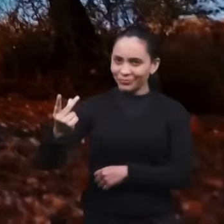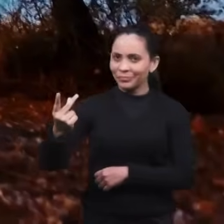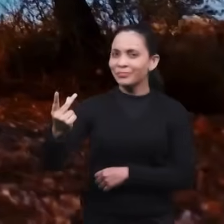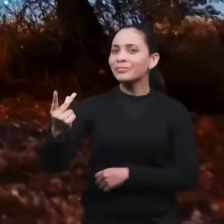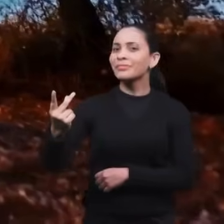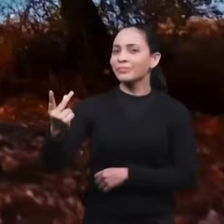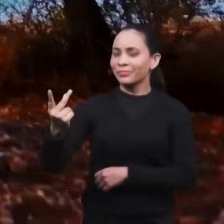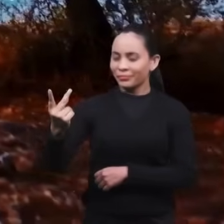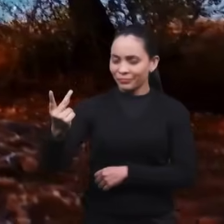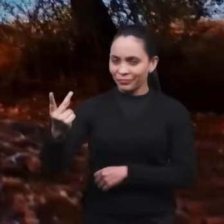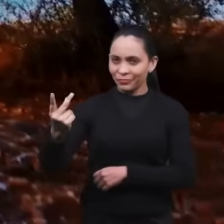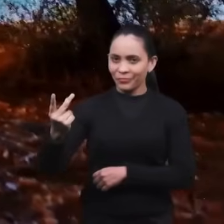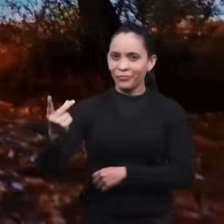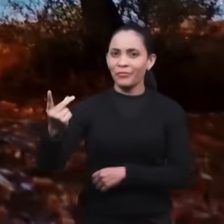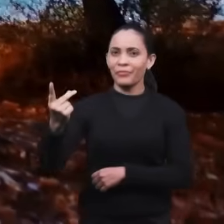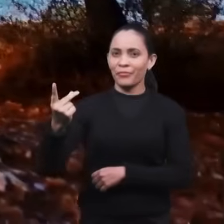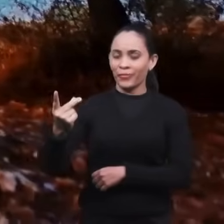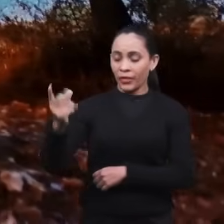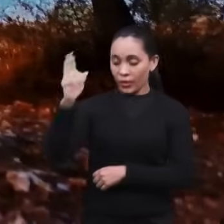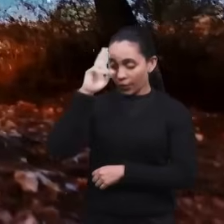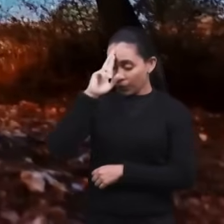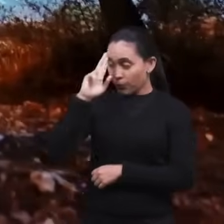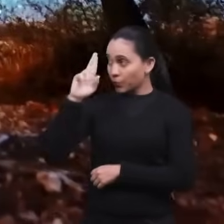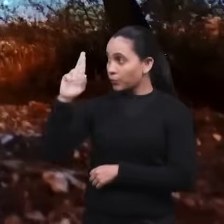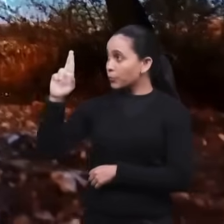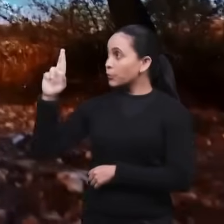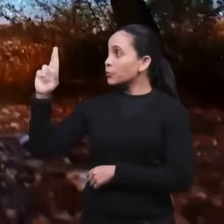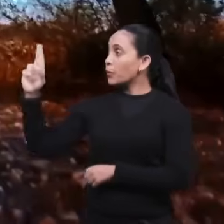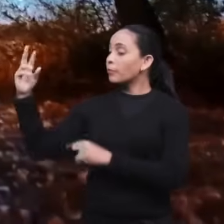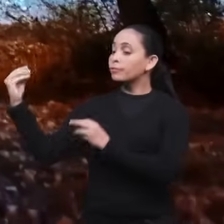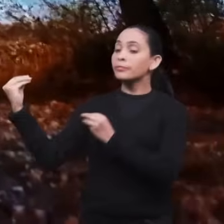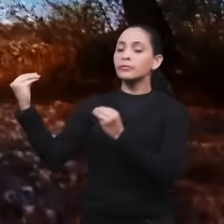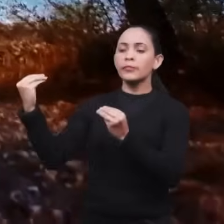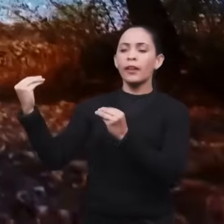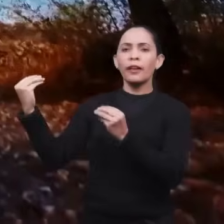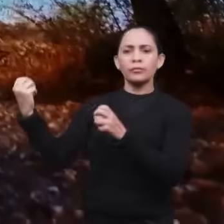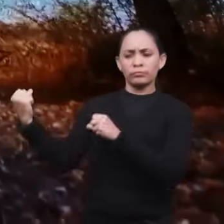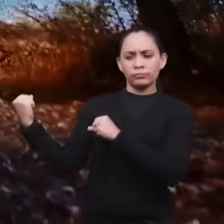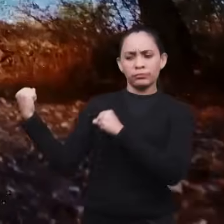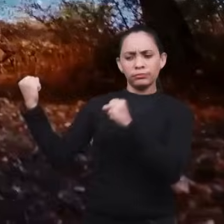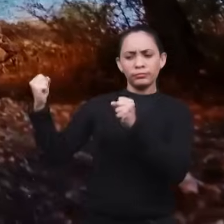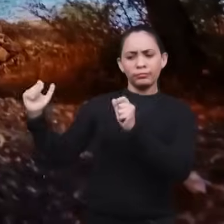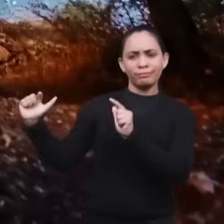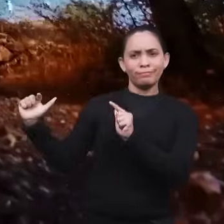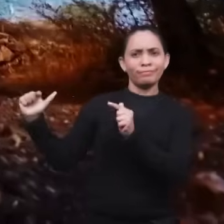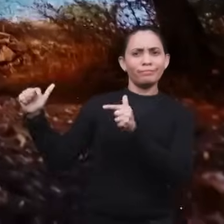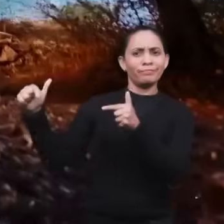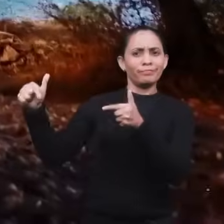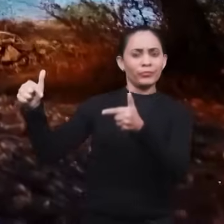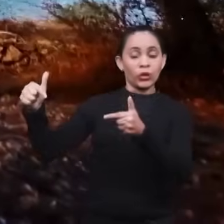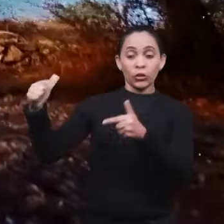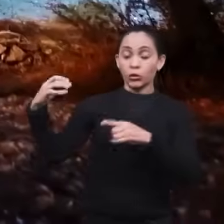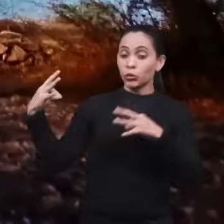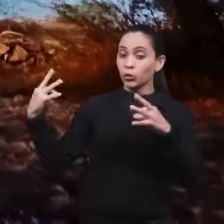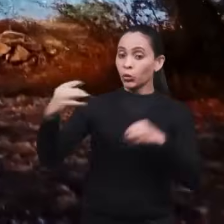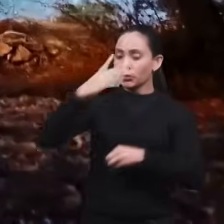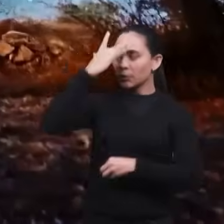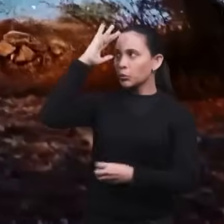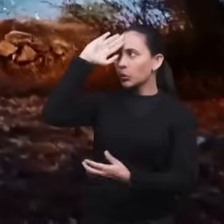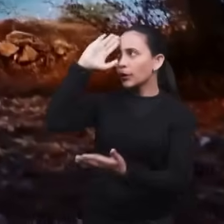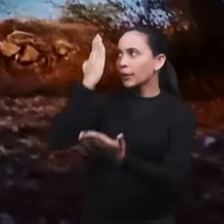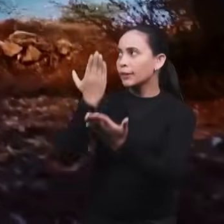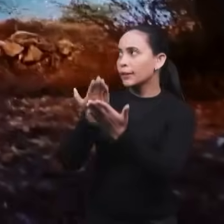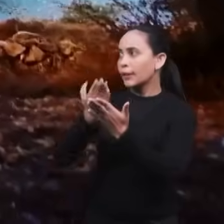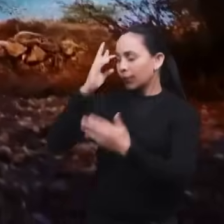infinito e é dado a todo aquele que em ti crê.